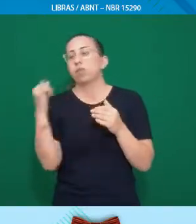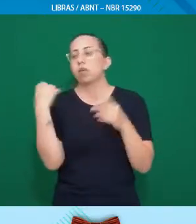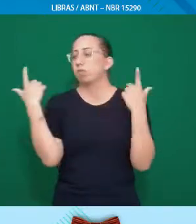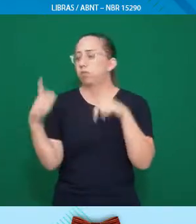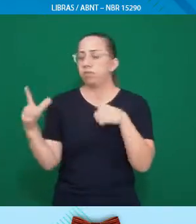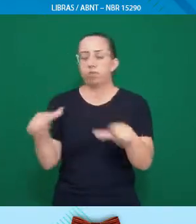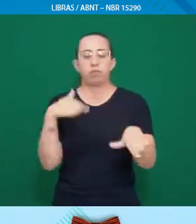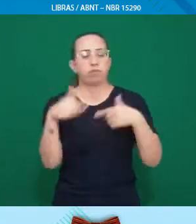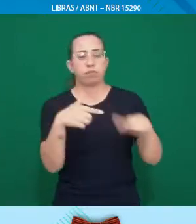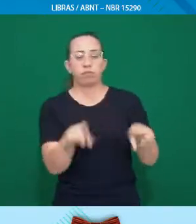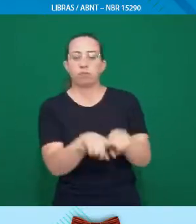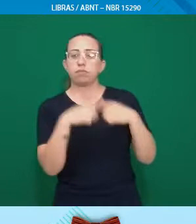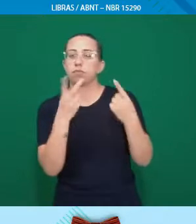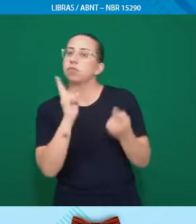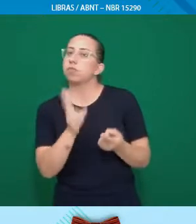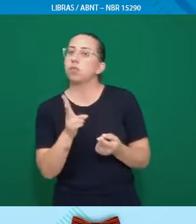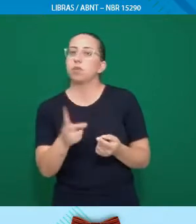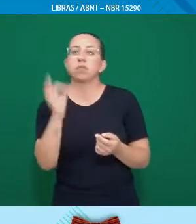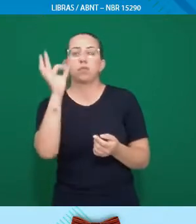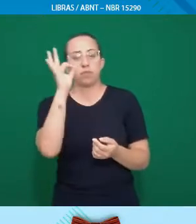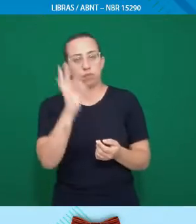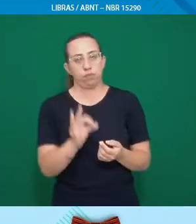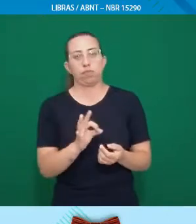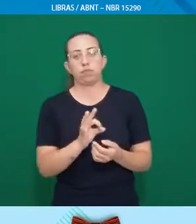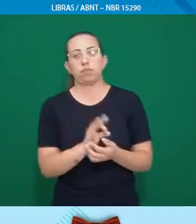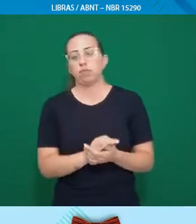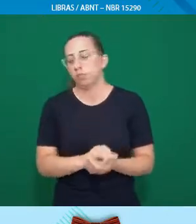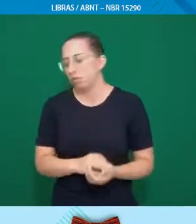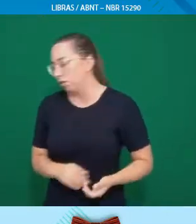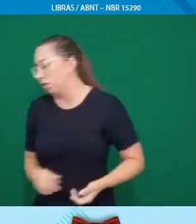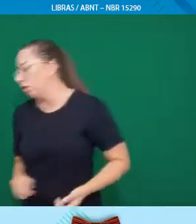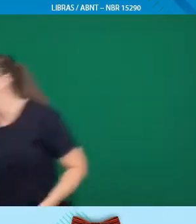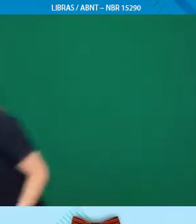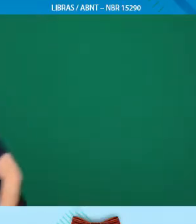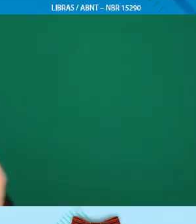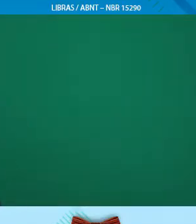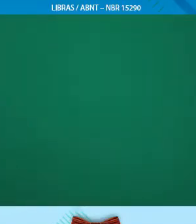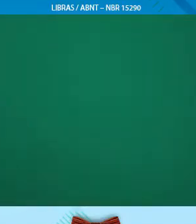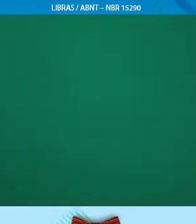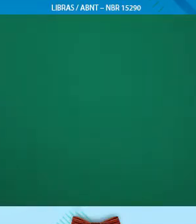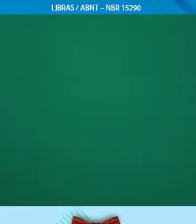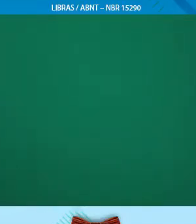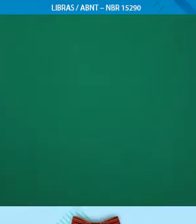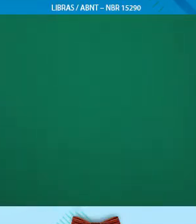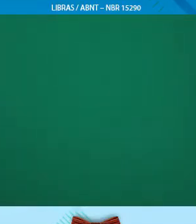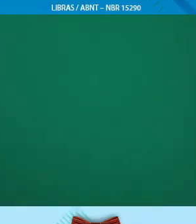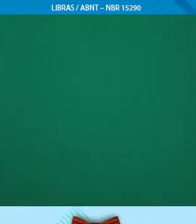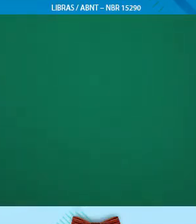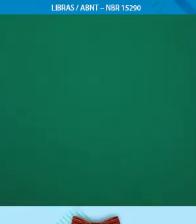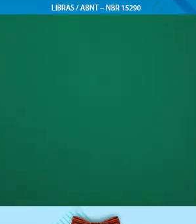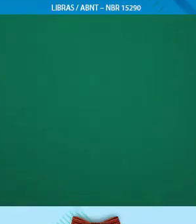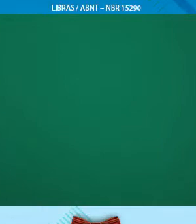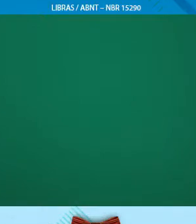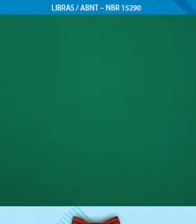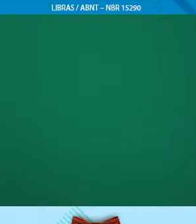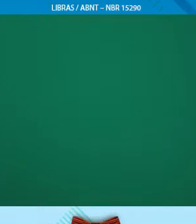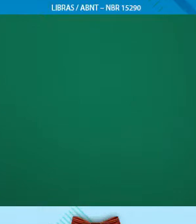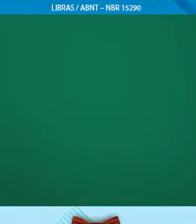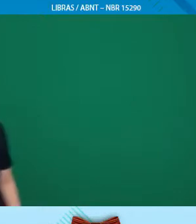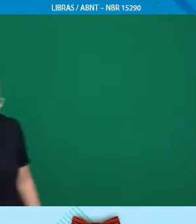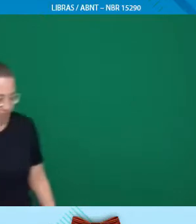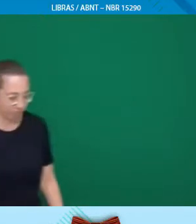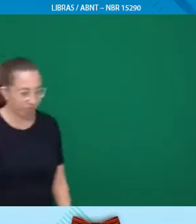a Dori com seja na no museu na biblioteca na Casa da Cultura e eu agradeço também